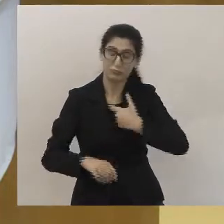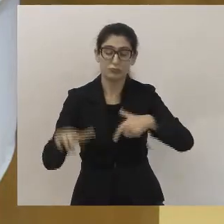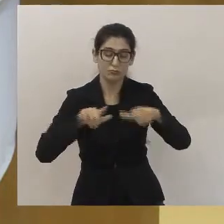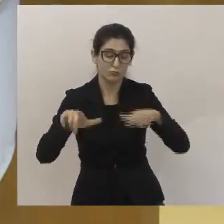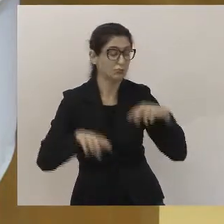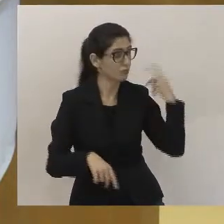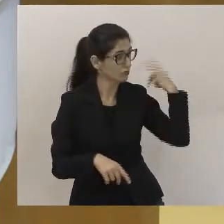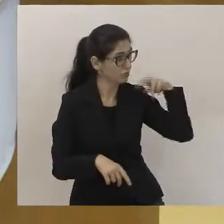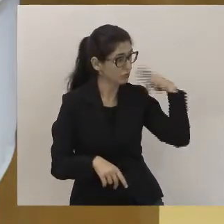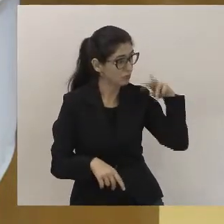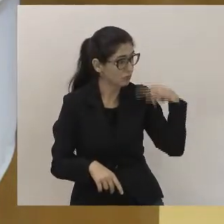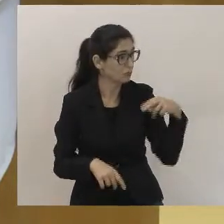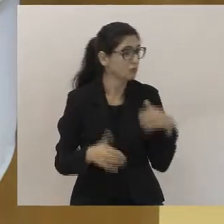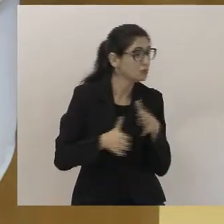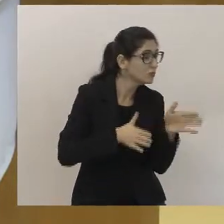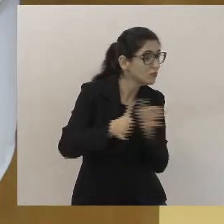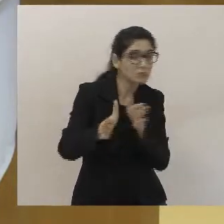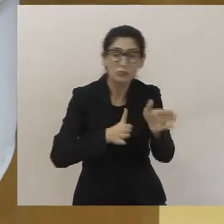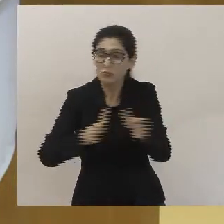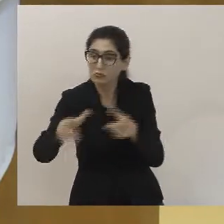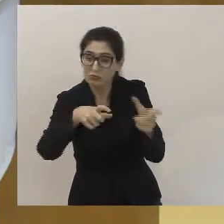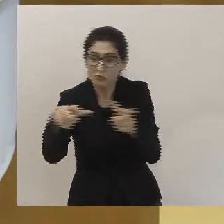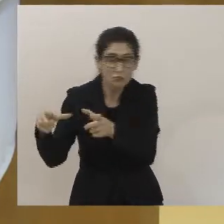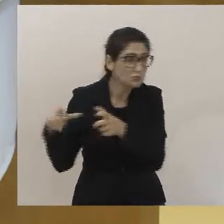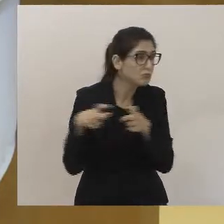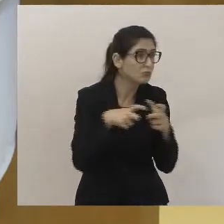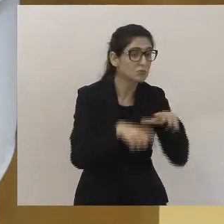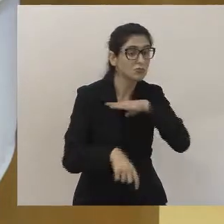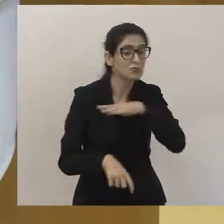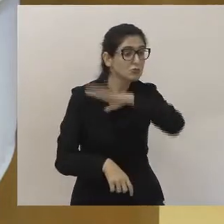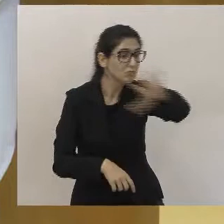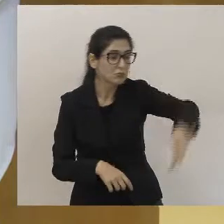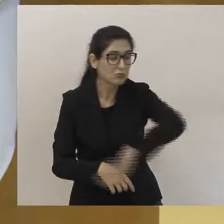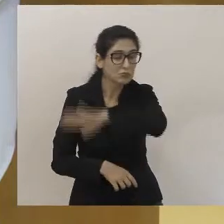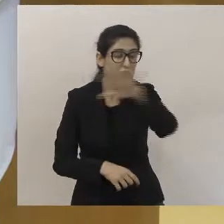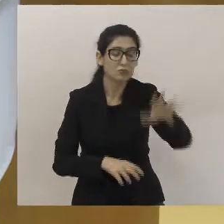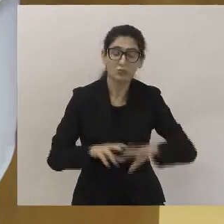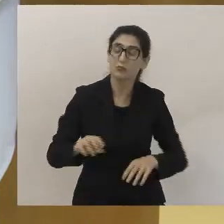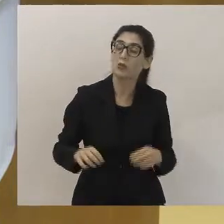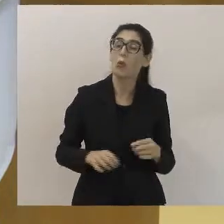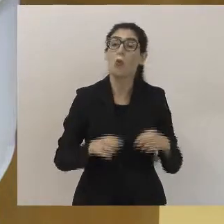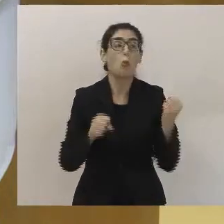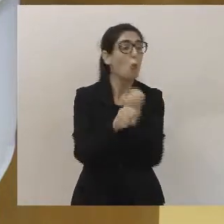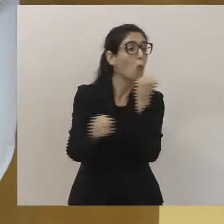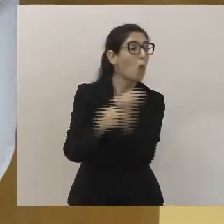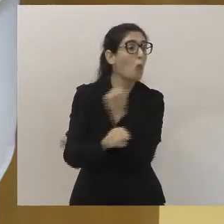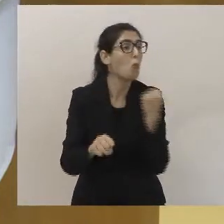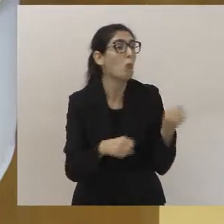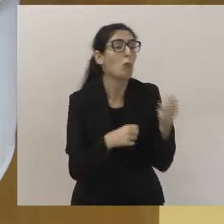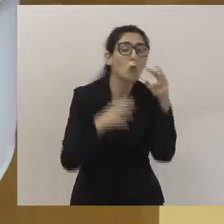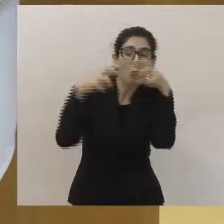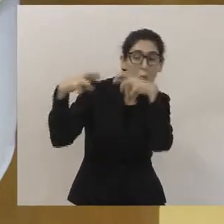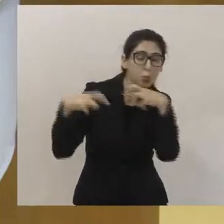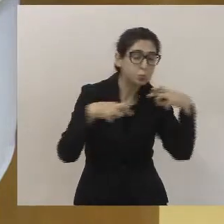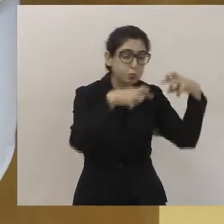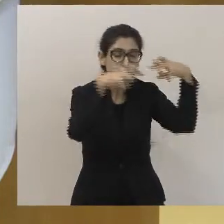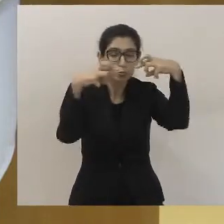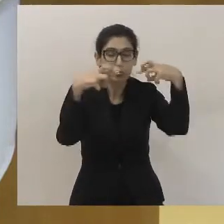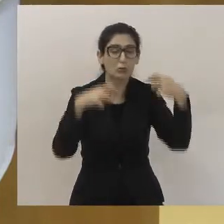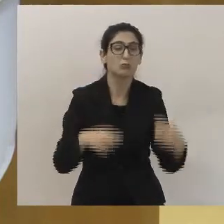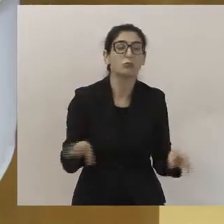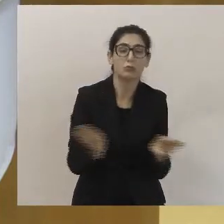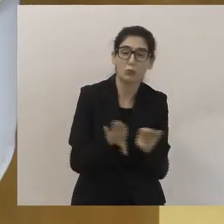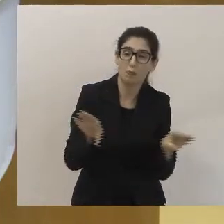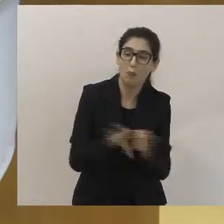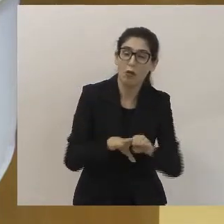pela cidade ver as obras valorizar aquilo que está sendo feito sim o que não está sendo o outro está sendo de maneira é